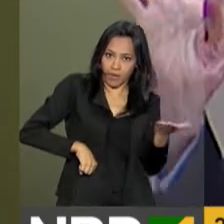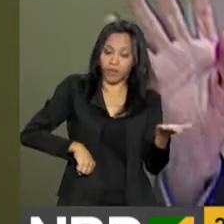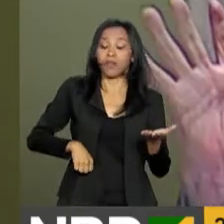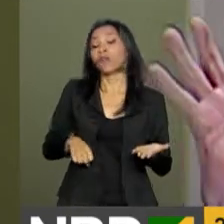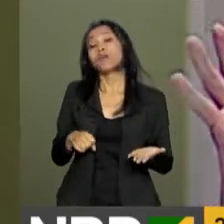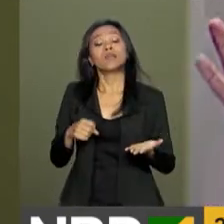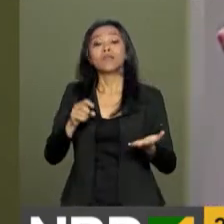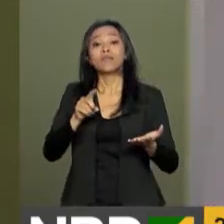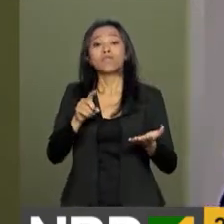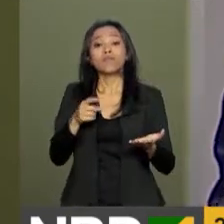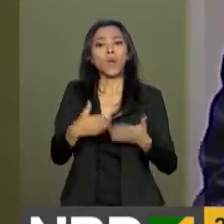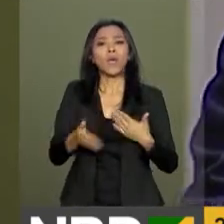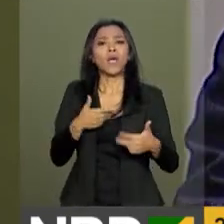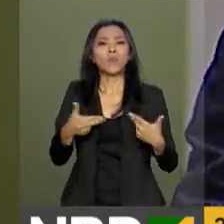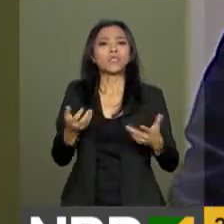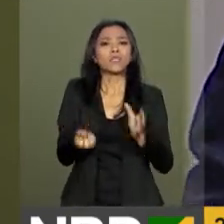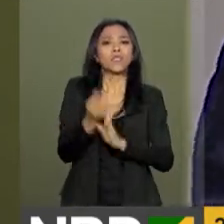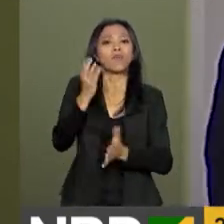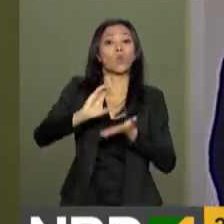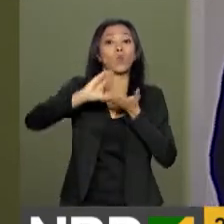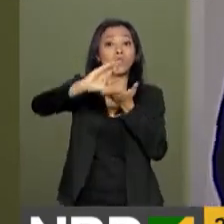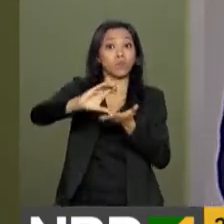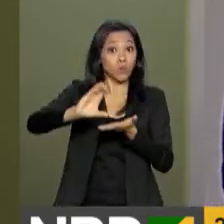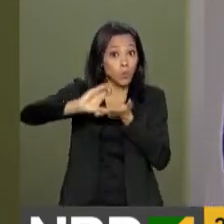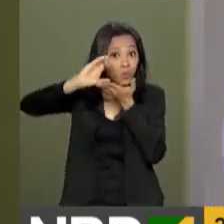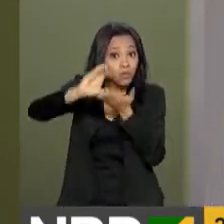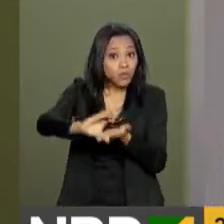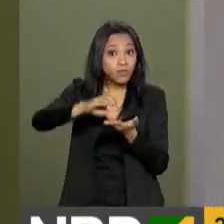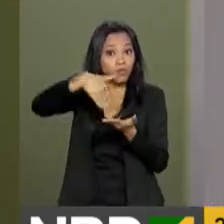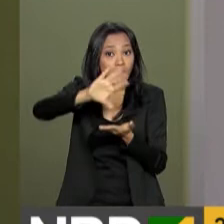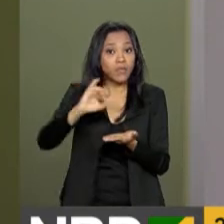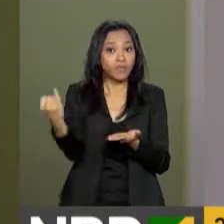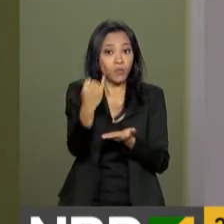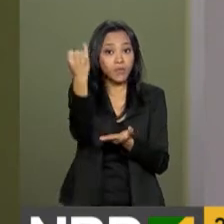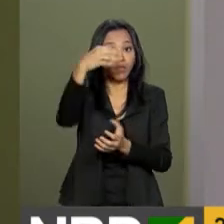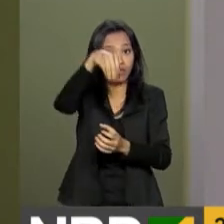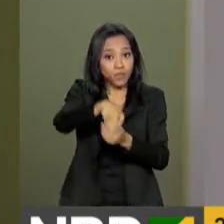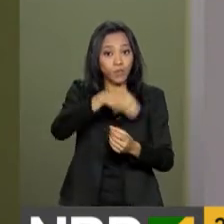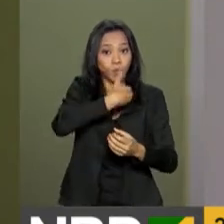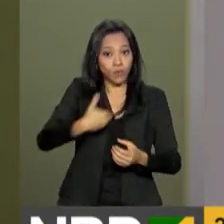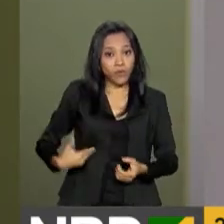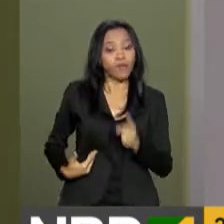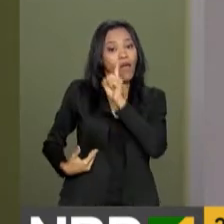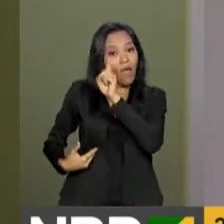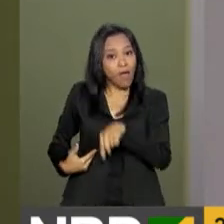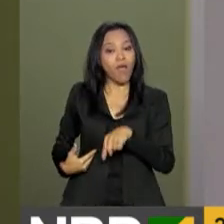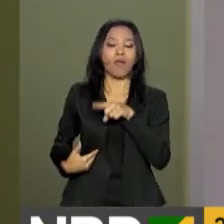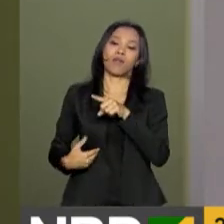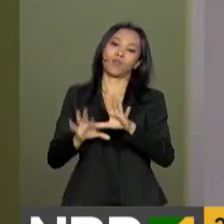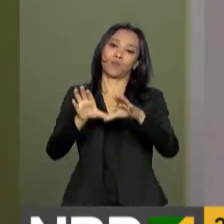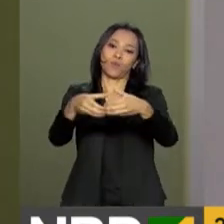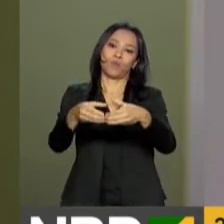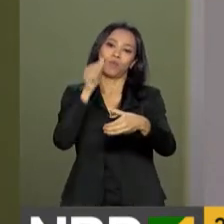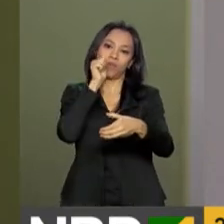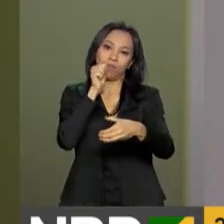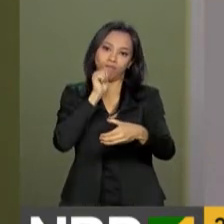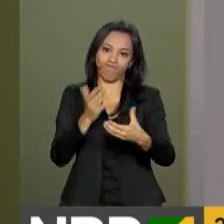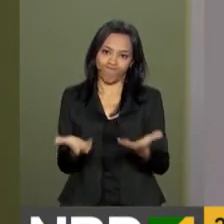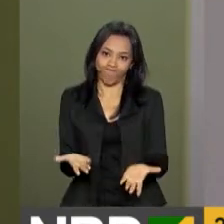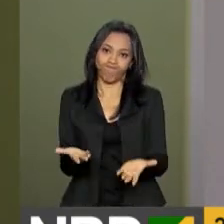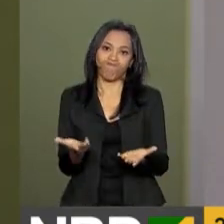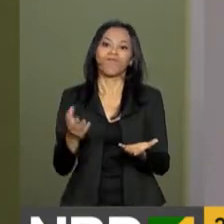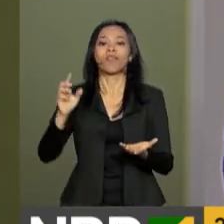de criar um conselho mas o conselho tinha mais relevância no seu governo o conselho da condição feminina é esta